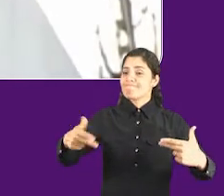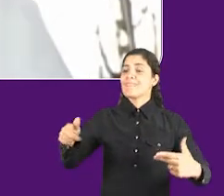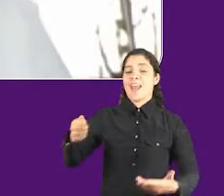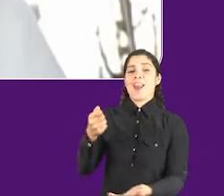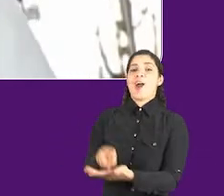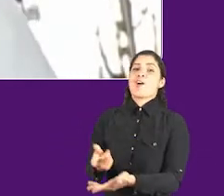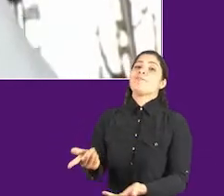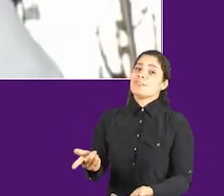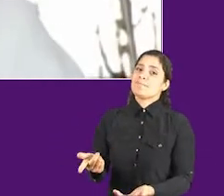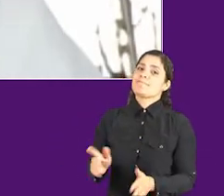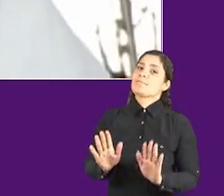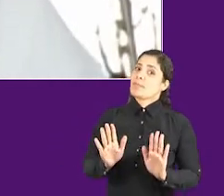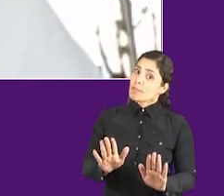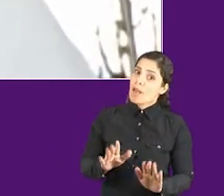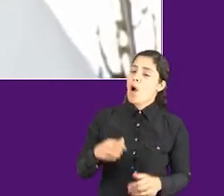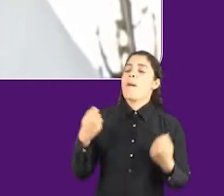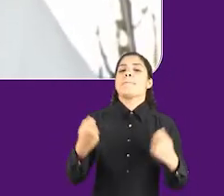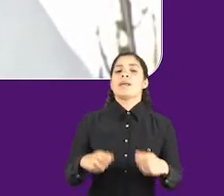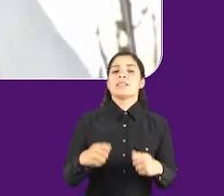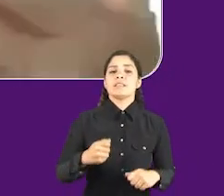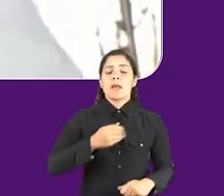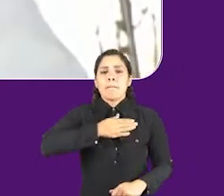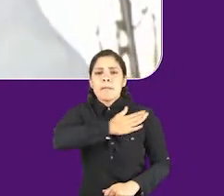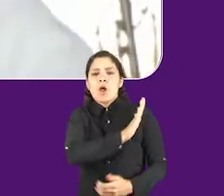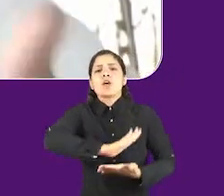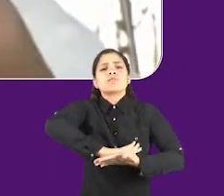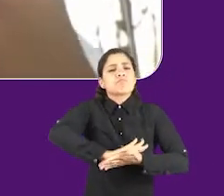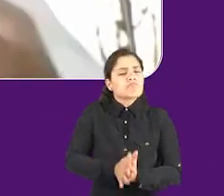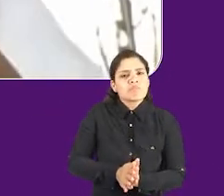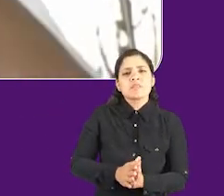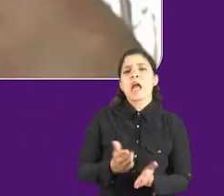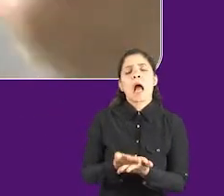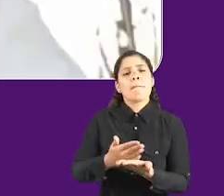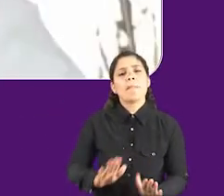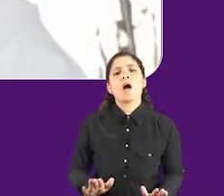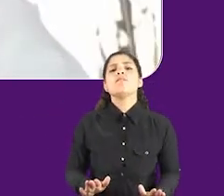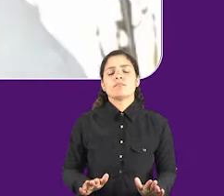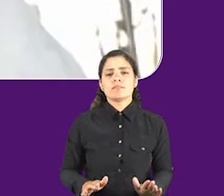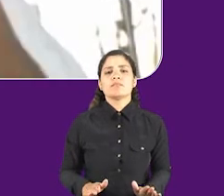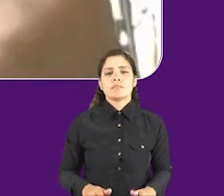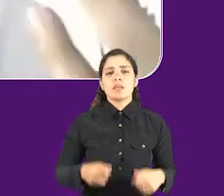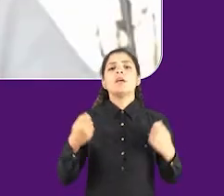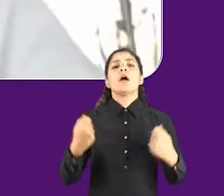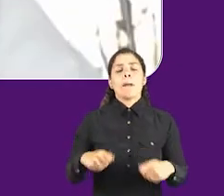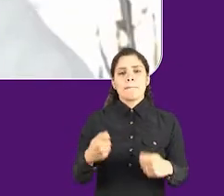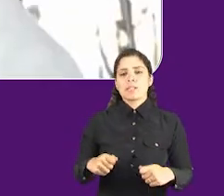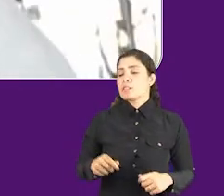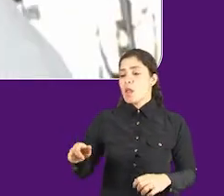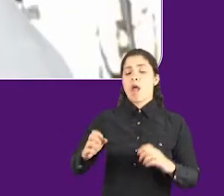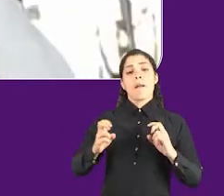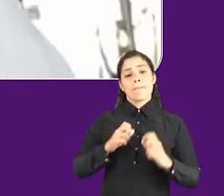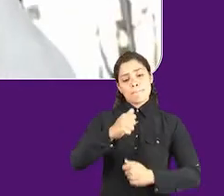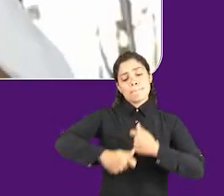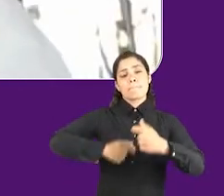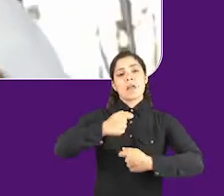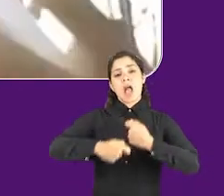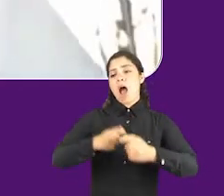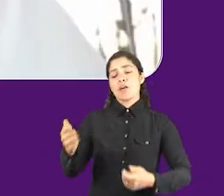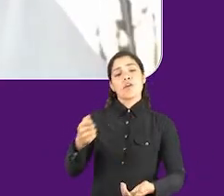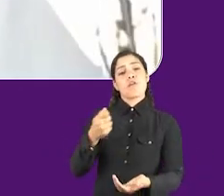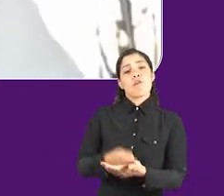seu entendimento potencial do mercado em termos de inovação em termos de linguagem tava de culto rádio